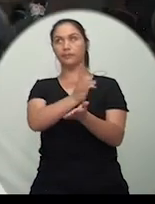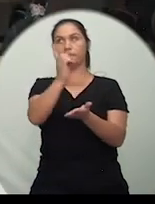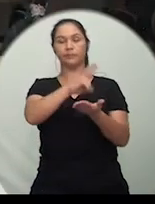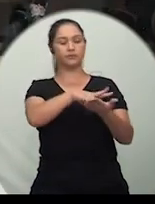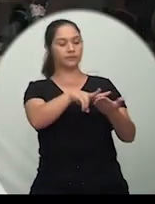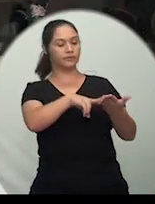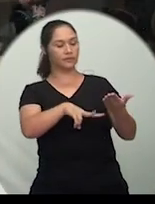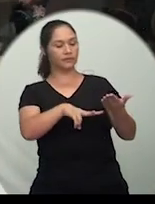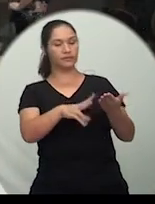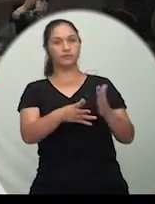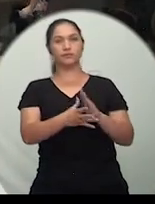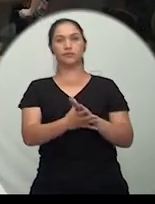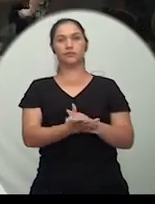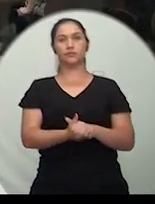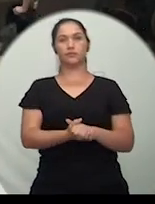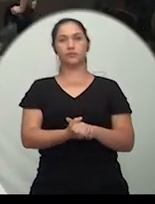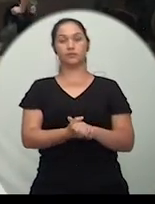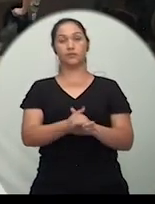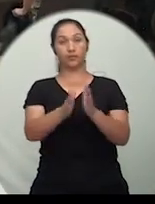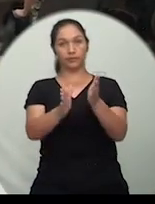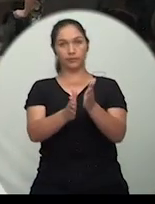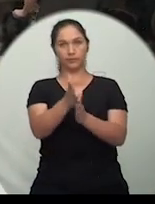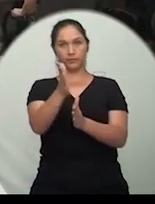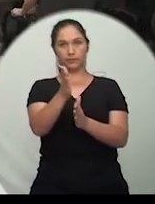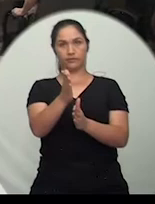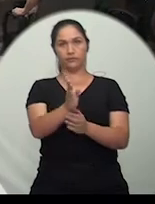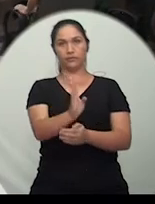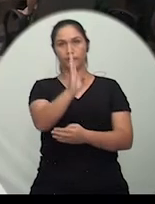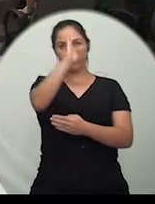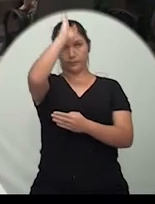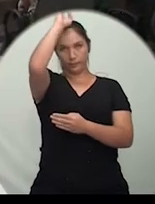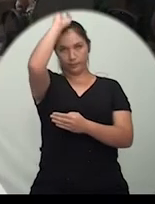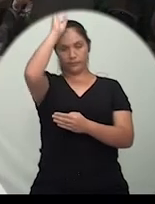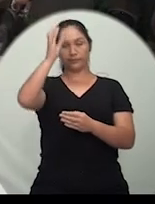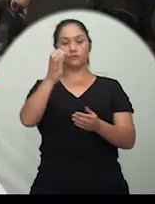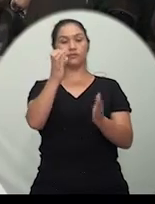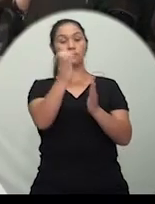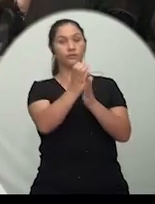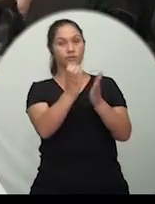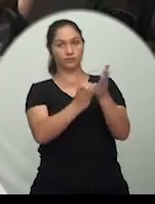Bíblia. Livro de Romanos, capítulo 13,